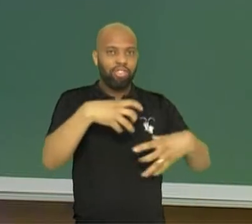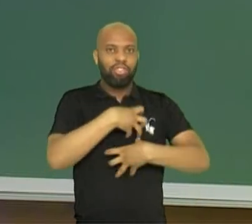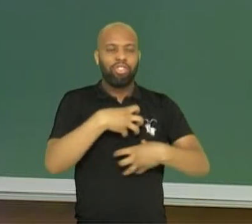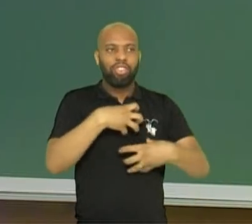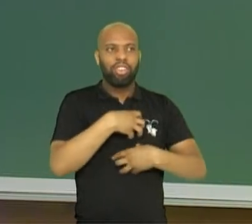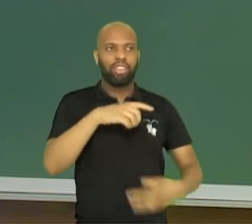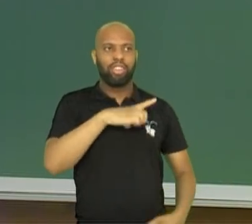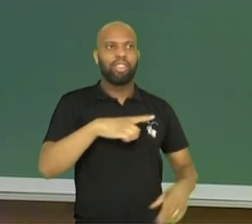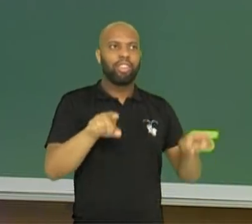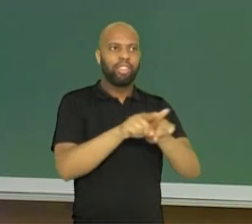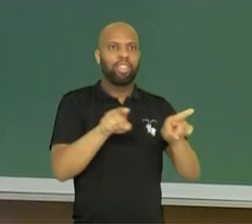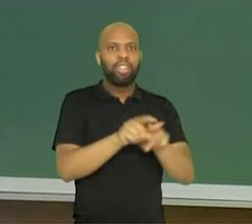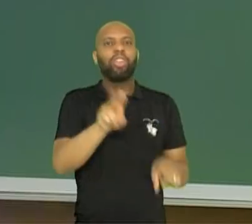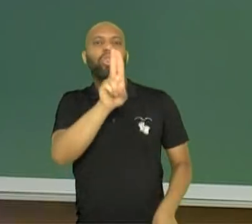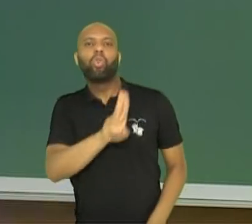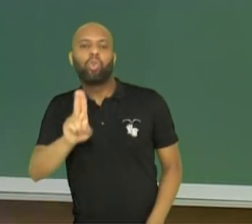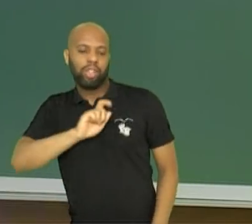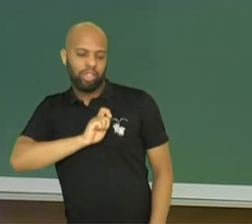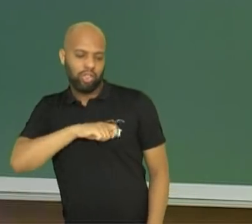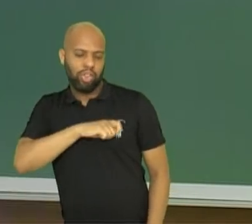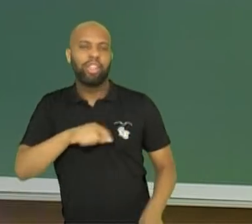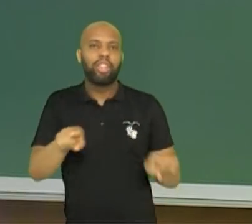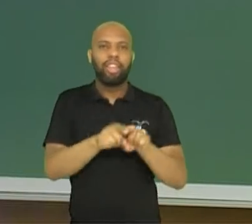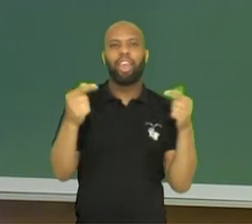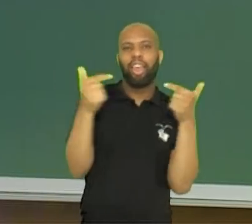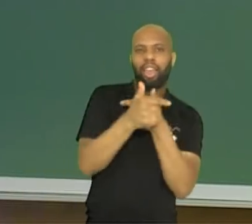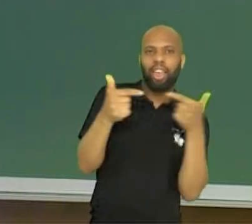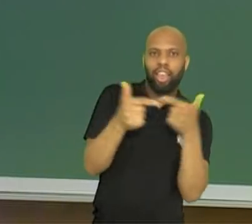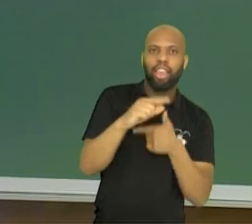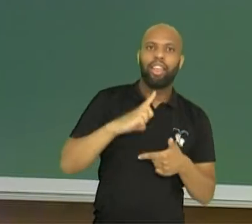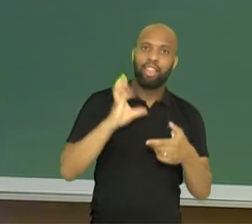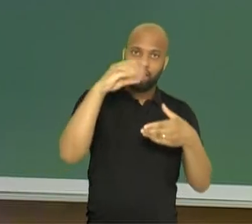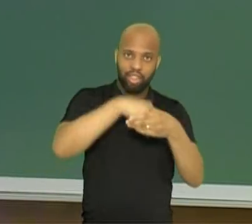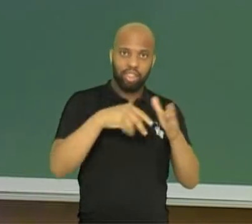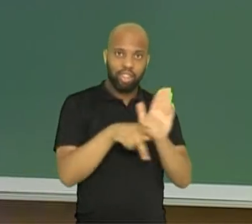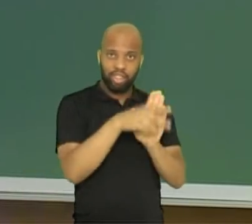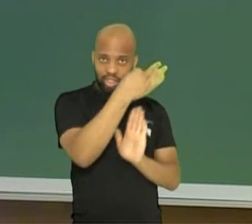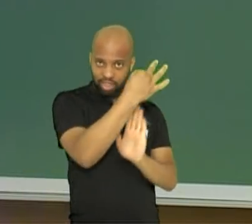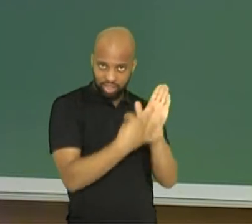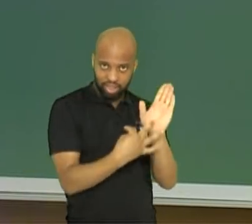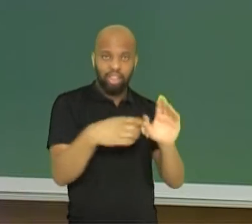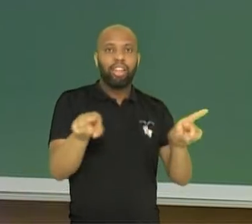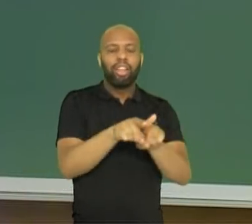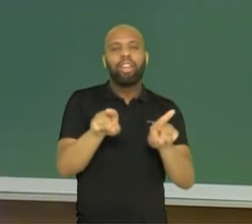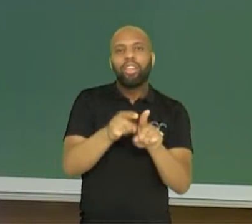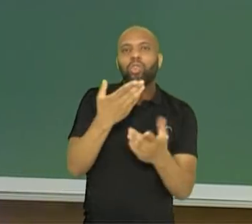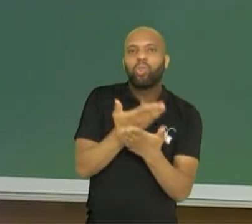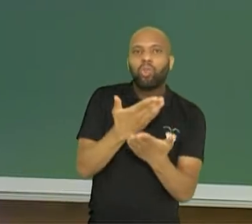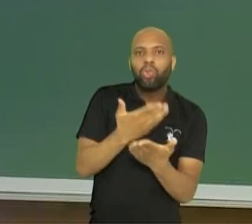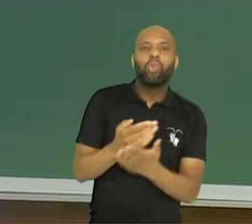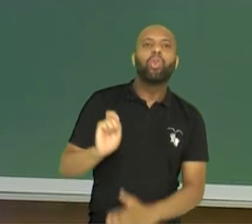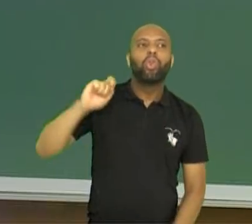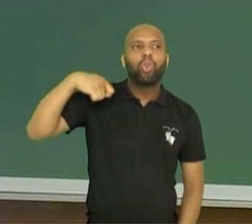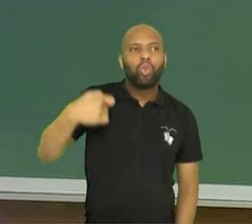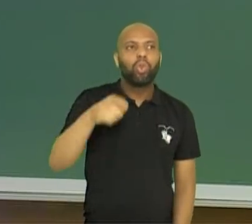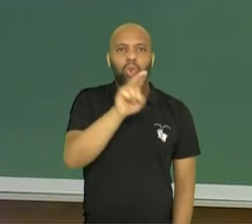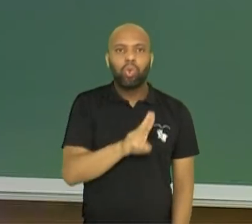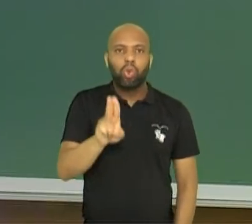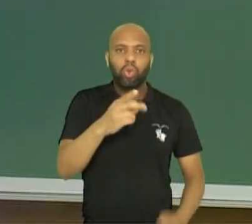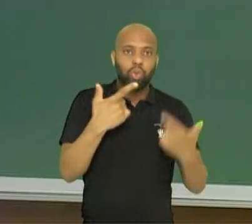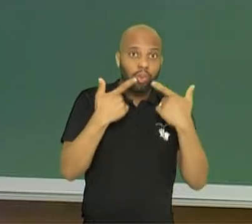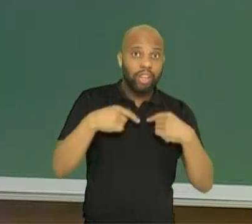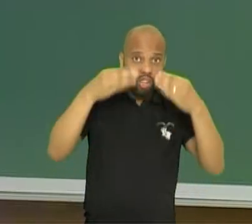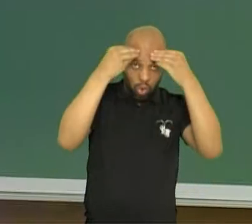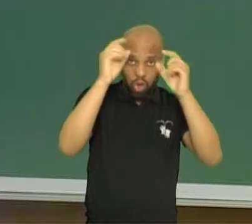de sentido, né, ao usar ironia, sátira, humor presente nesses textos. Também estudamos um pouquinho o uso da